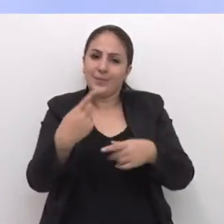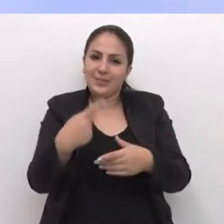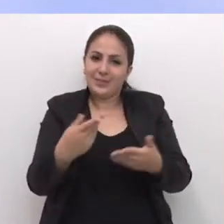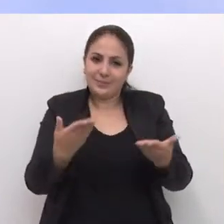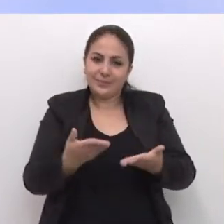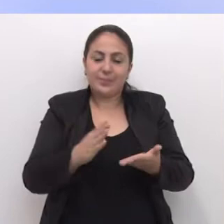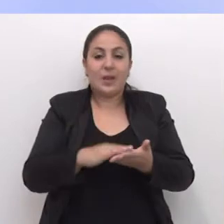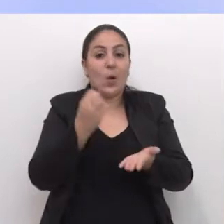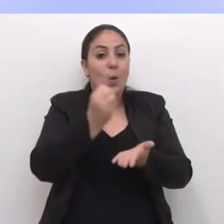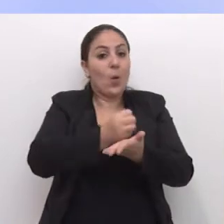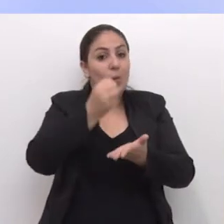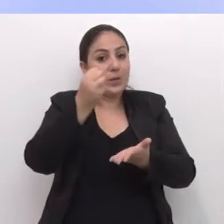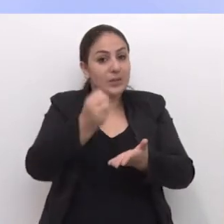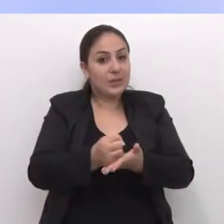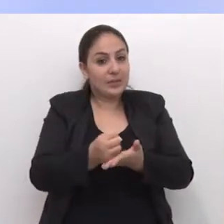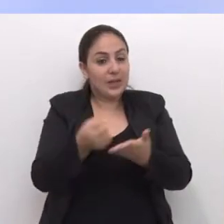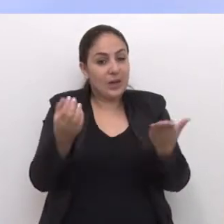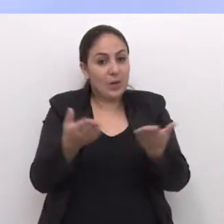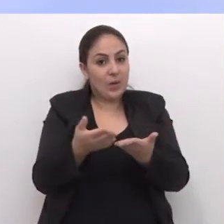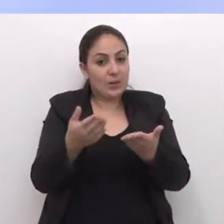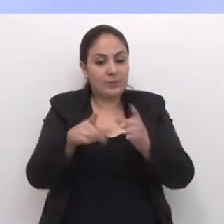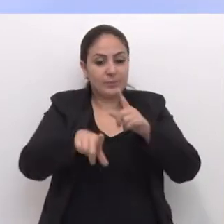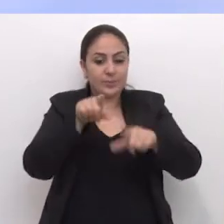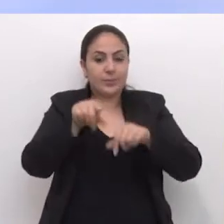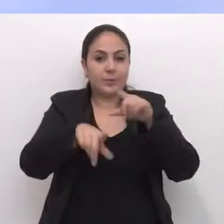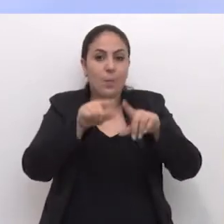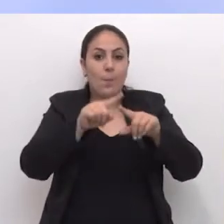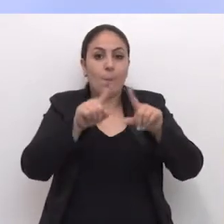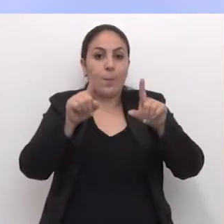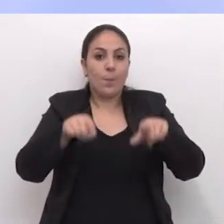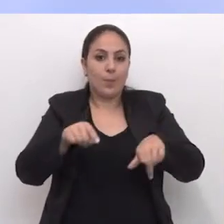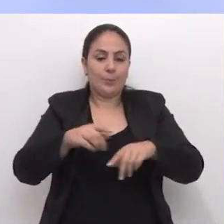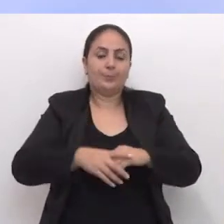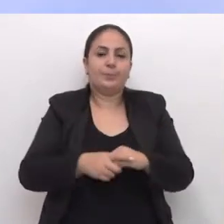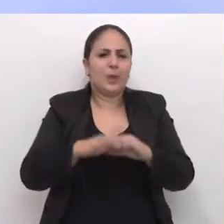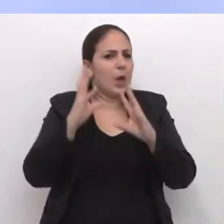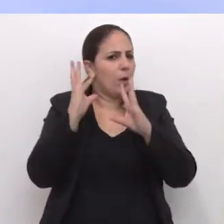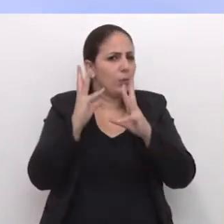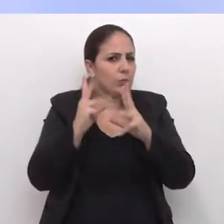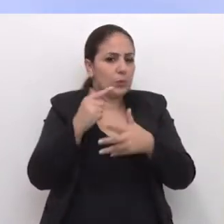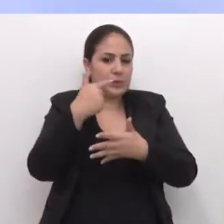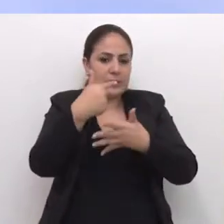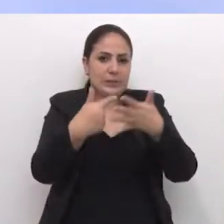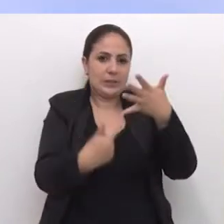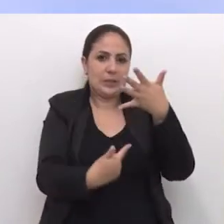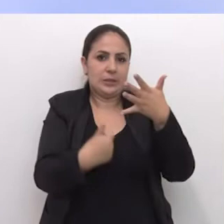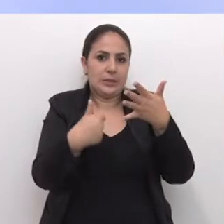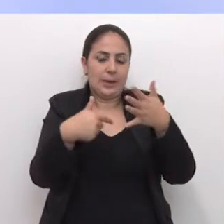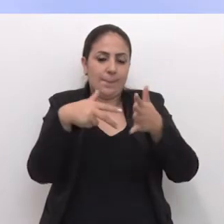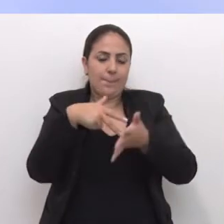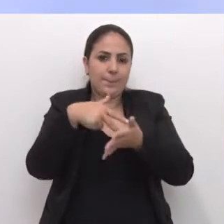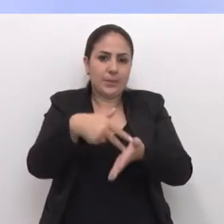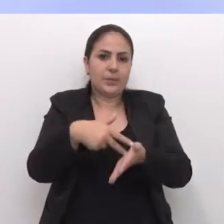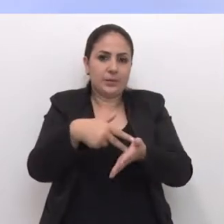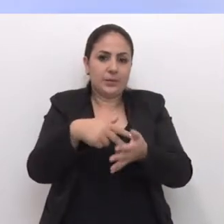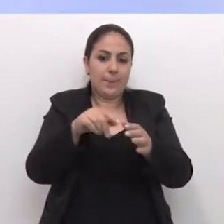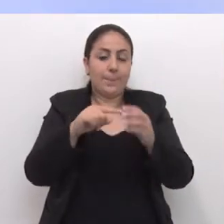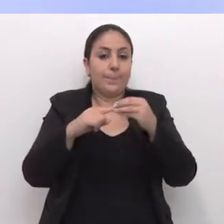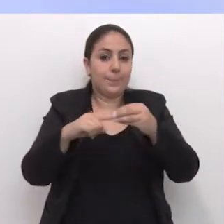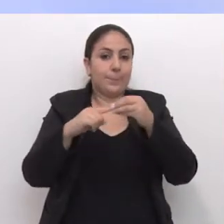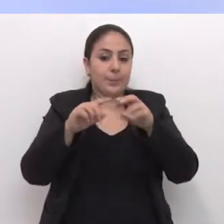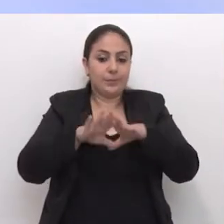desta edição serão contratados através de uma seleção pública. Ao todo, 7 apresentações no